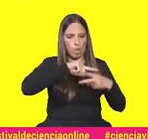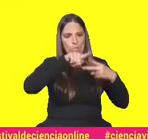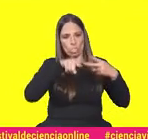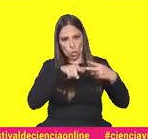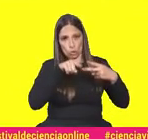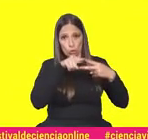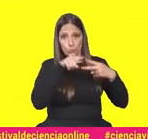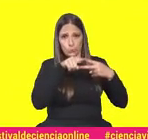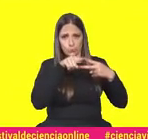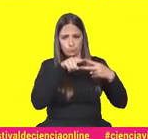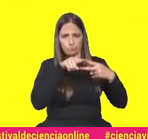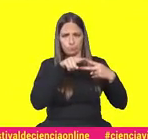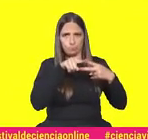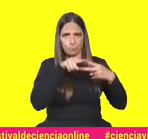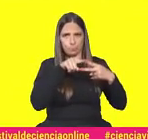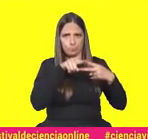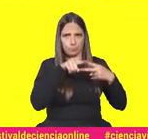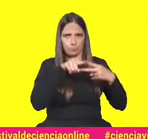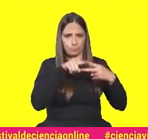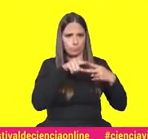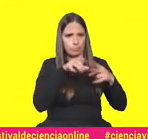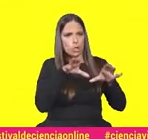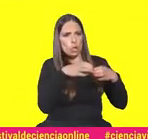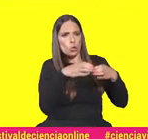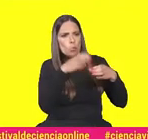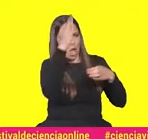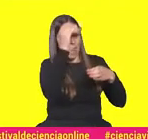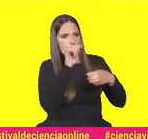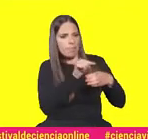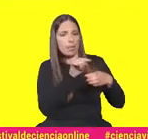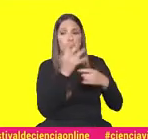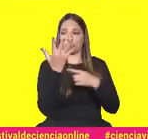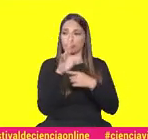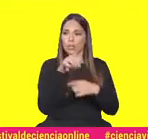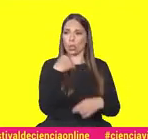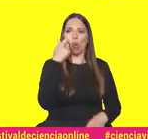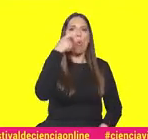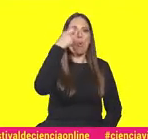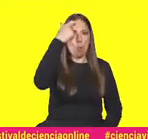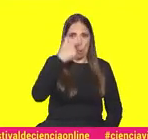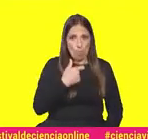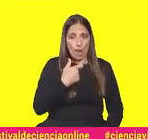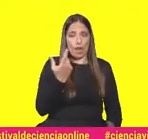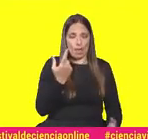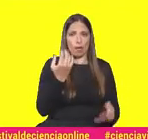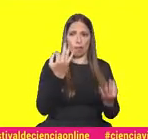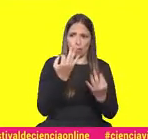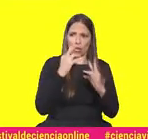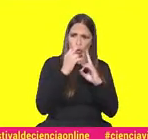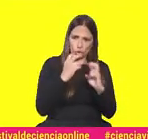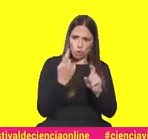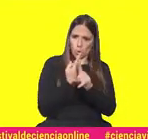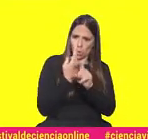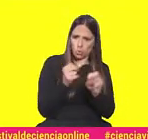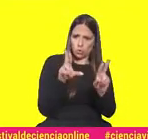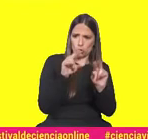Há um que é a anatomia de uma espécie, no nosso caso a humana, que é o que eu ensino na universidade. E, incrivelmente, ainda se descobrem coisas novas